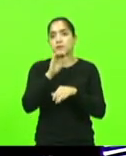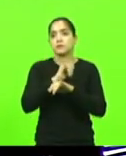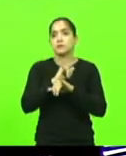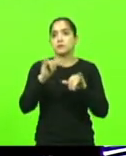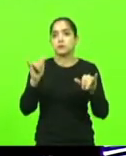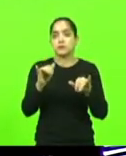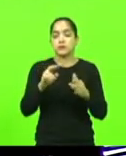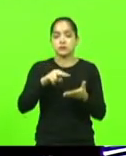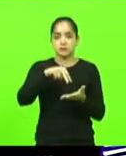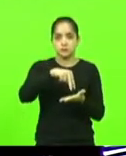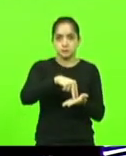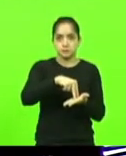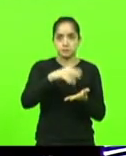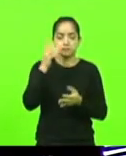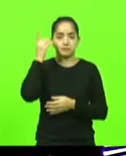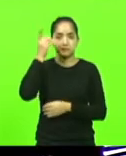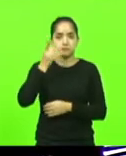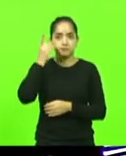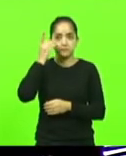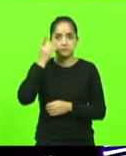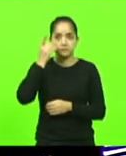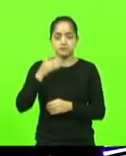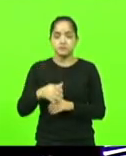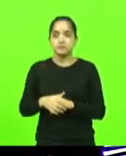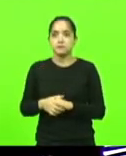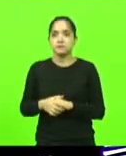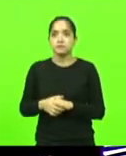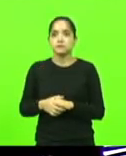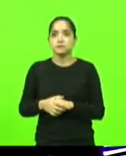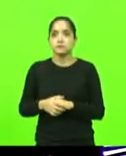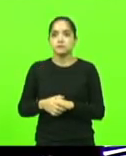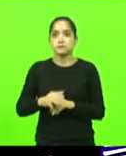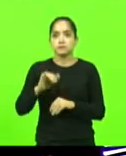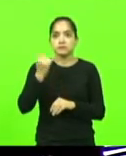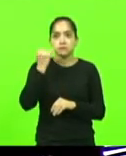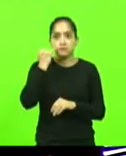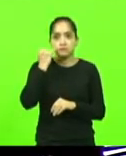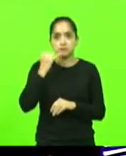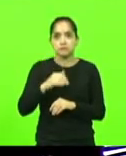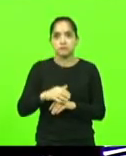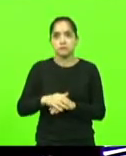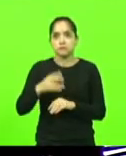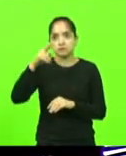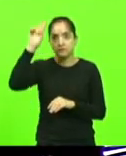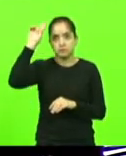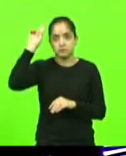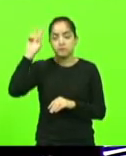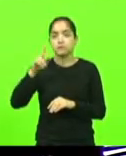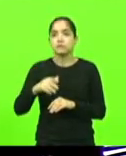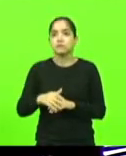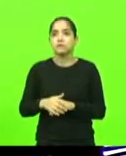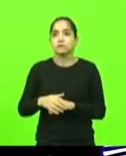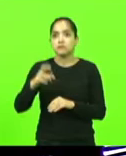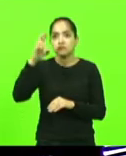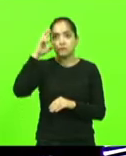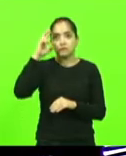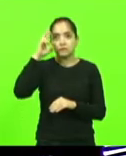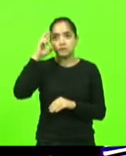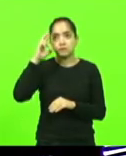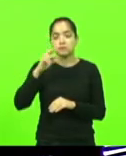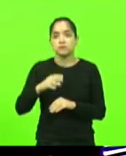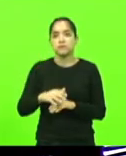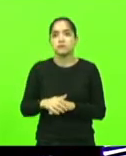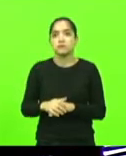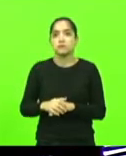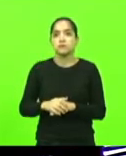comunicações. Fizeram uso da palavra os senhores deputados Gessé Lopes, Dr. Vicente Caro Preso, Ricardo Alba e a senhora